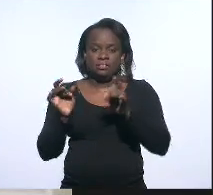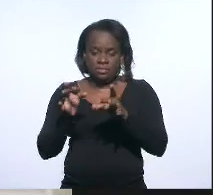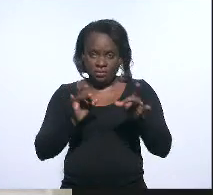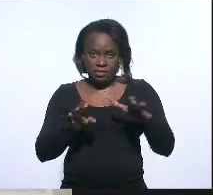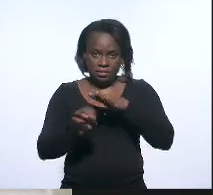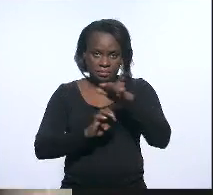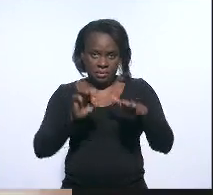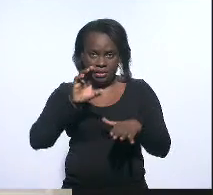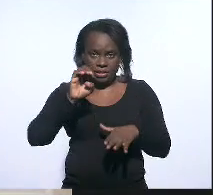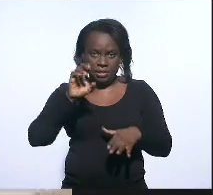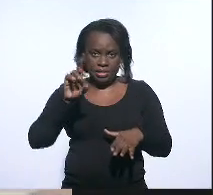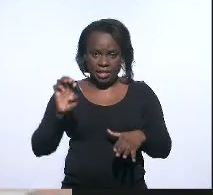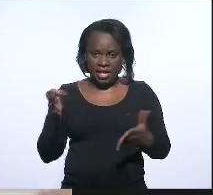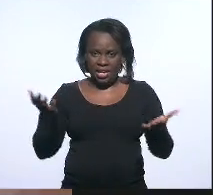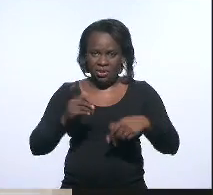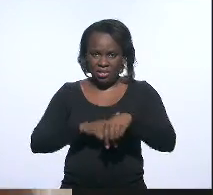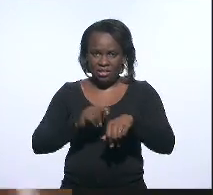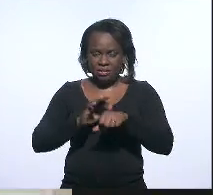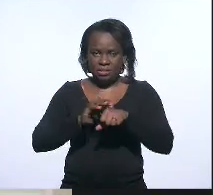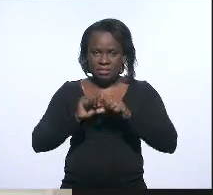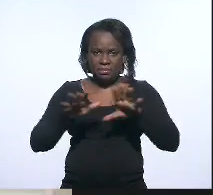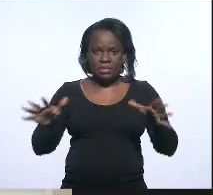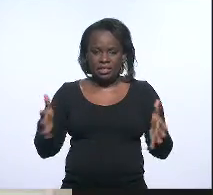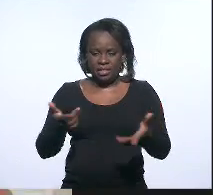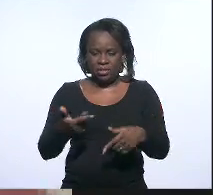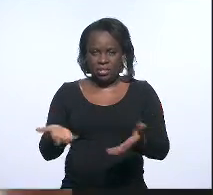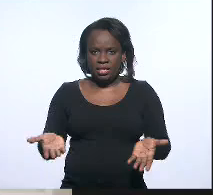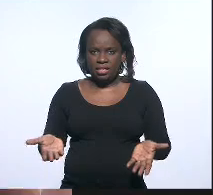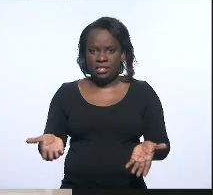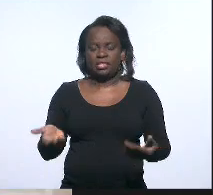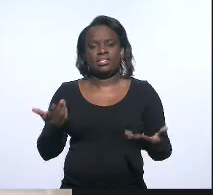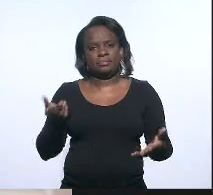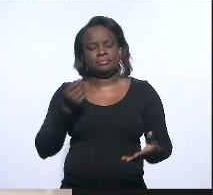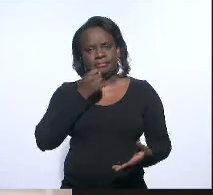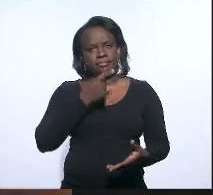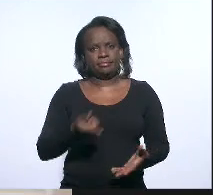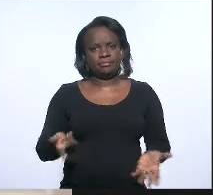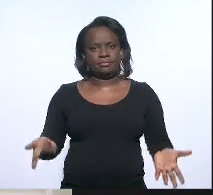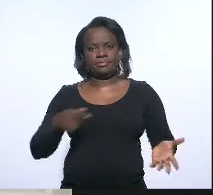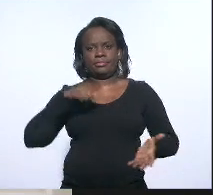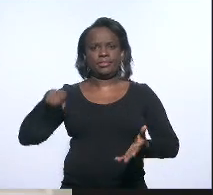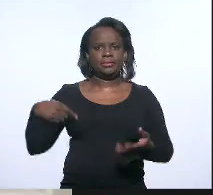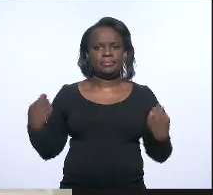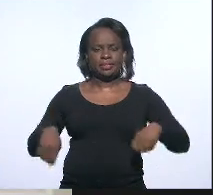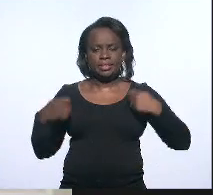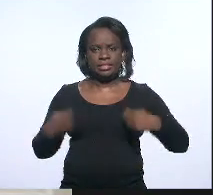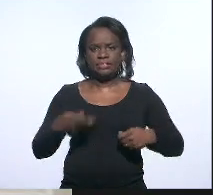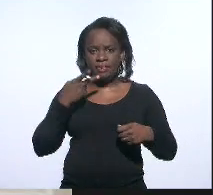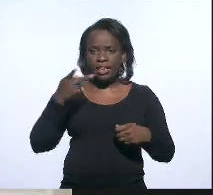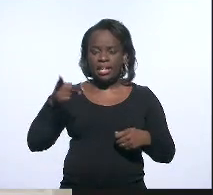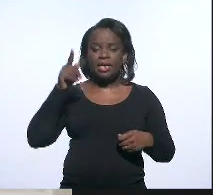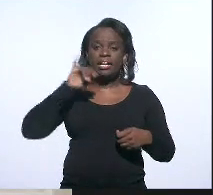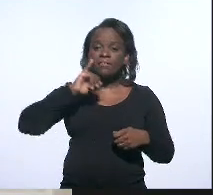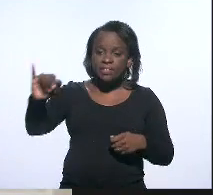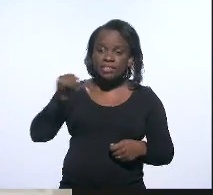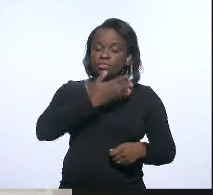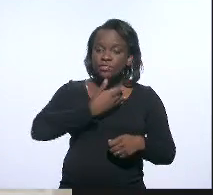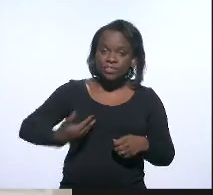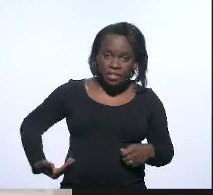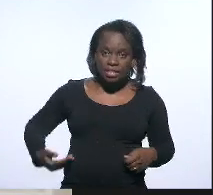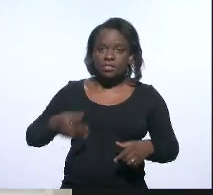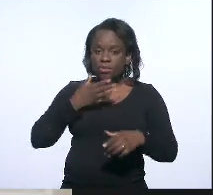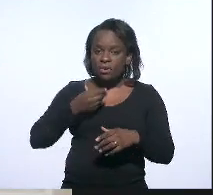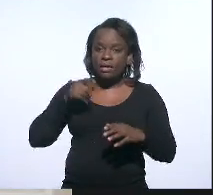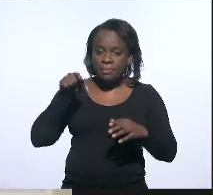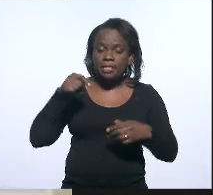a SEDAI em plena pandemia. Ou seja, é muito irônico nós termos que dizer para o governador do Estado